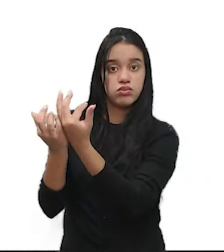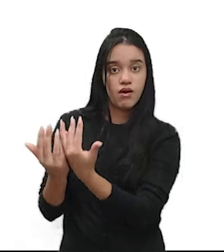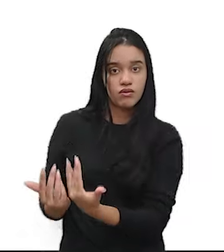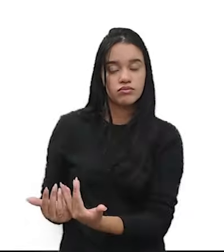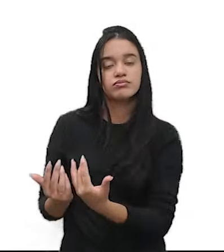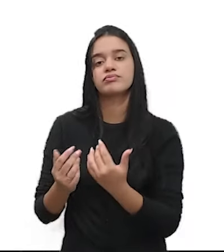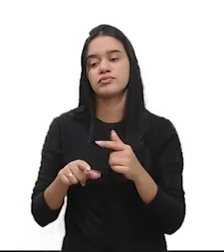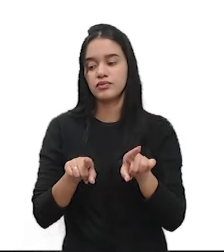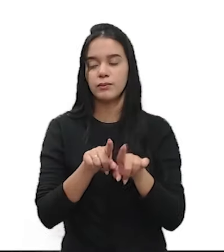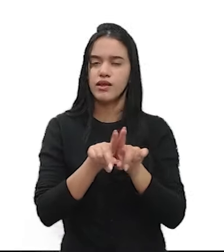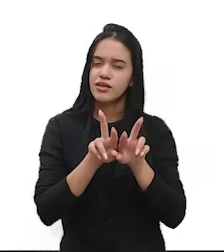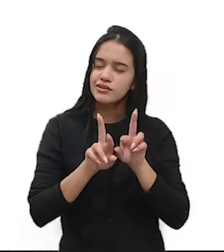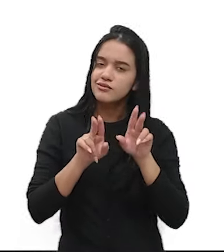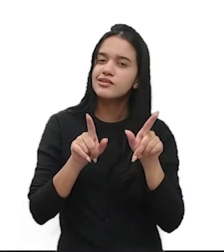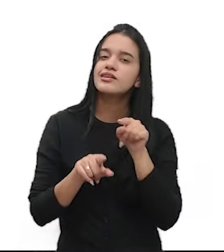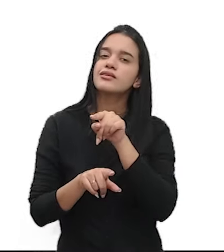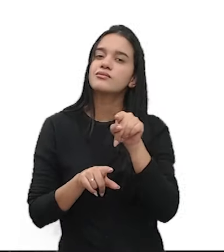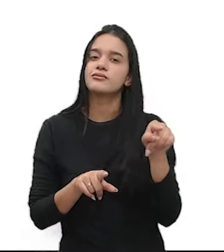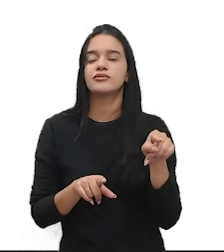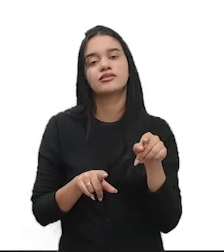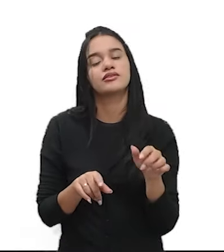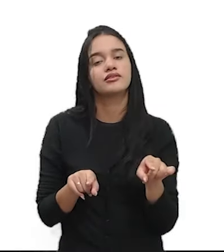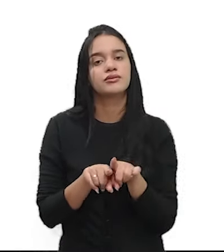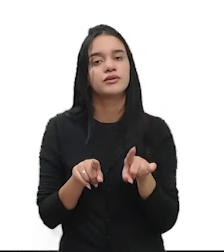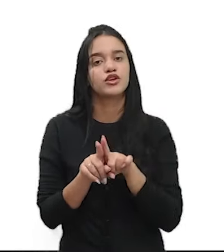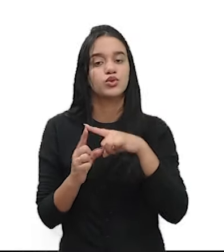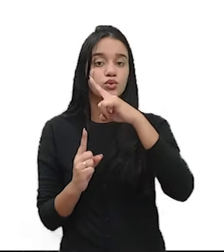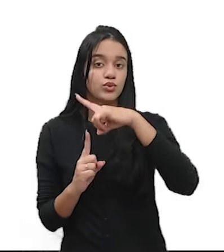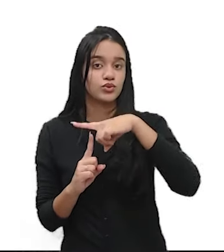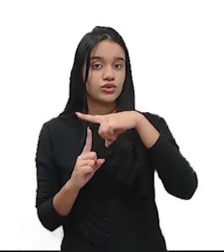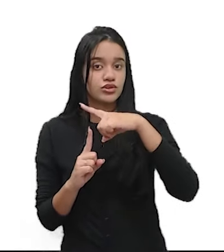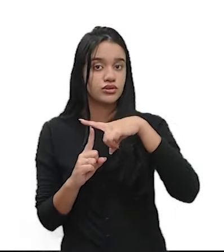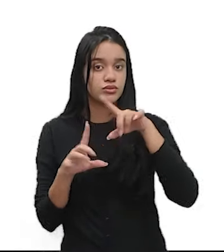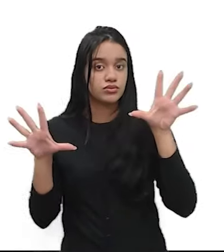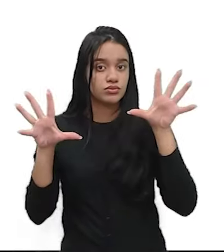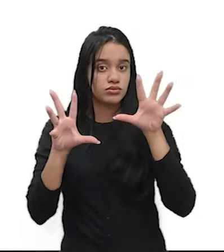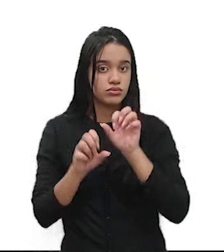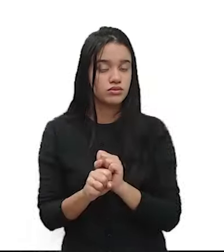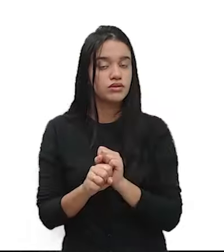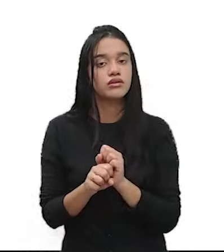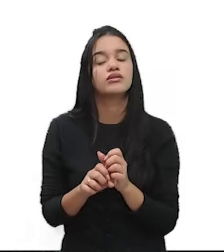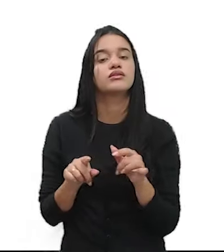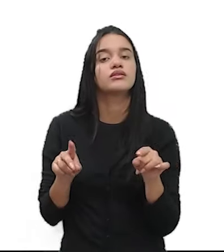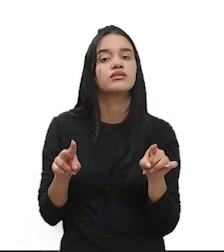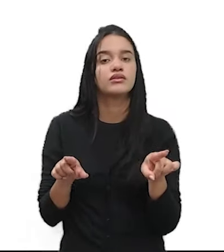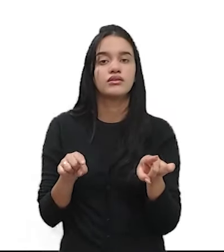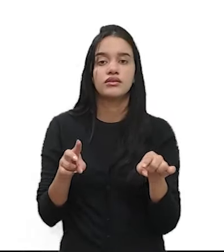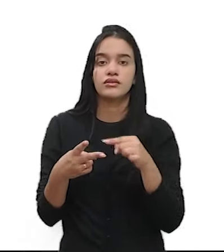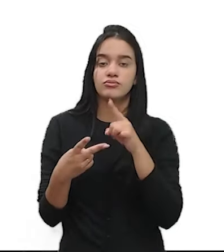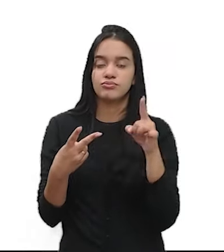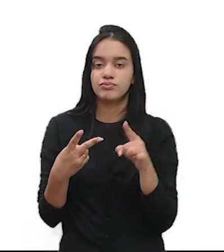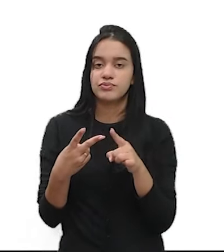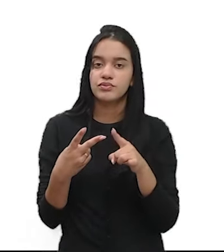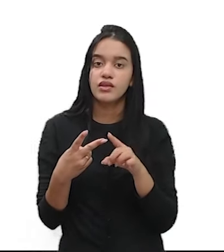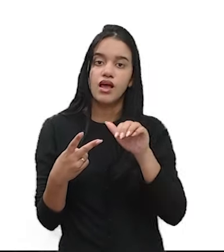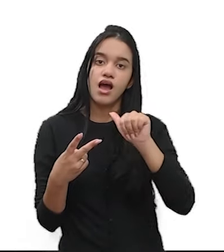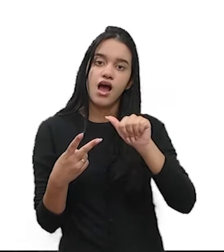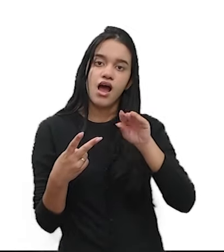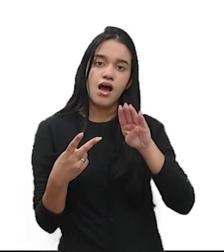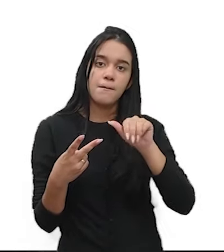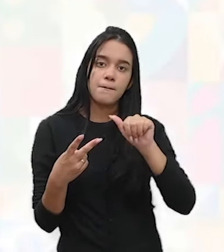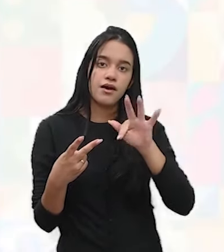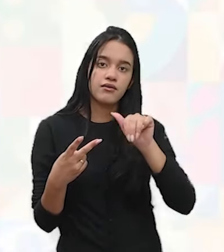eh diferencie para vocês né e destaquei os tipos de extinção abafamento resfriamento e isolamento